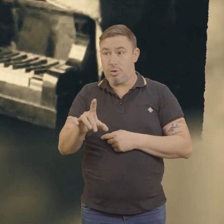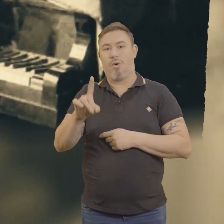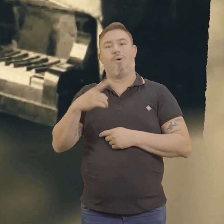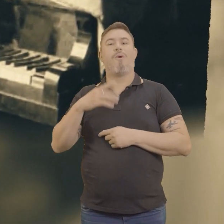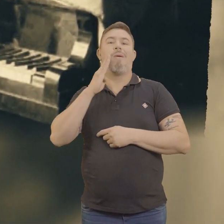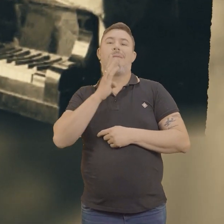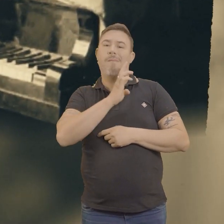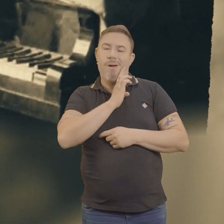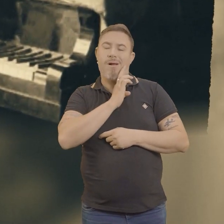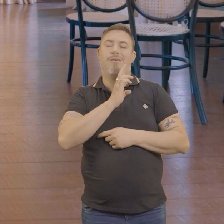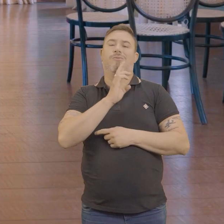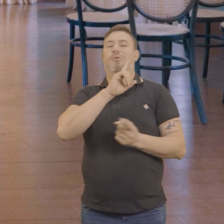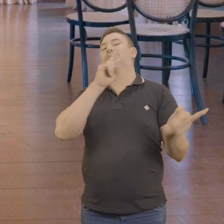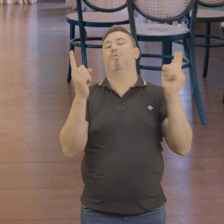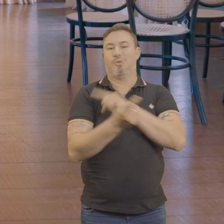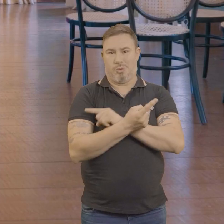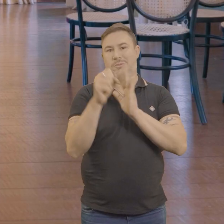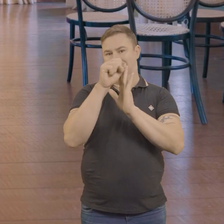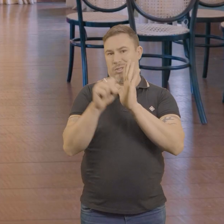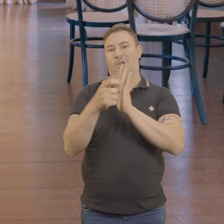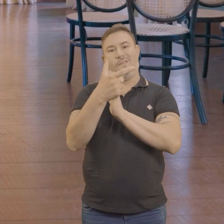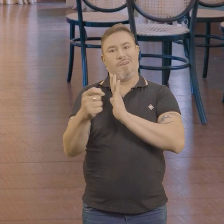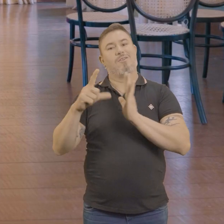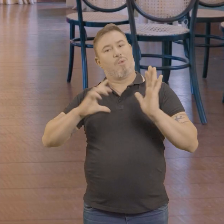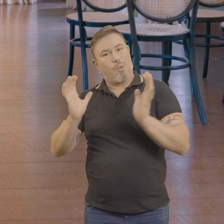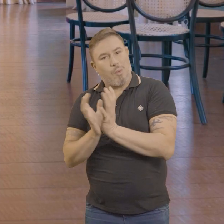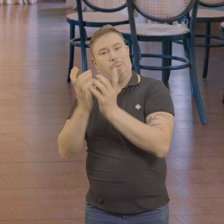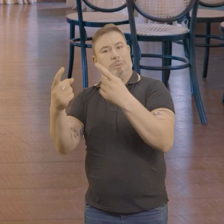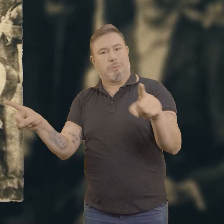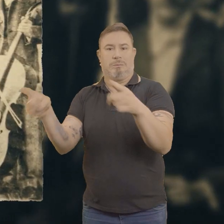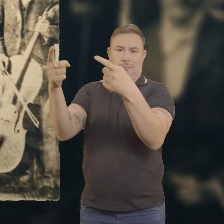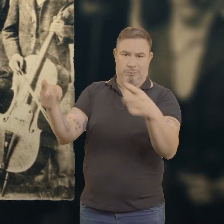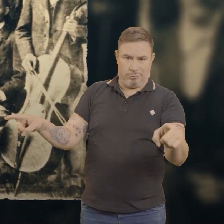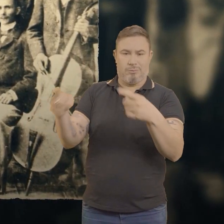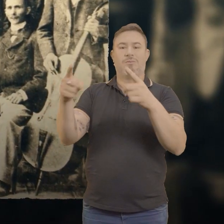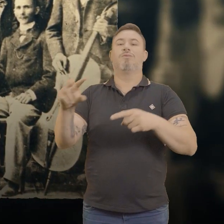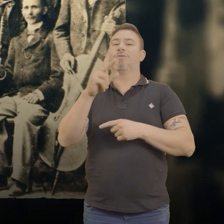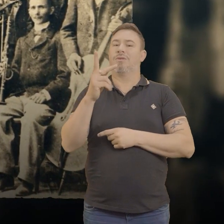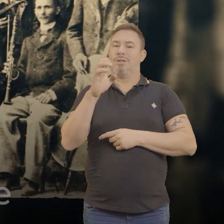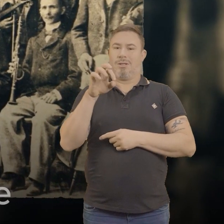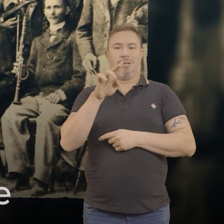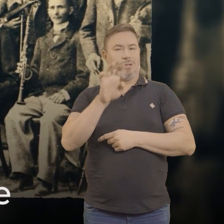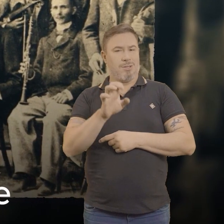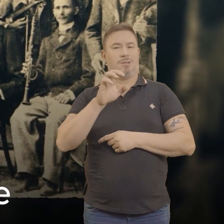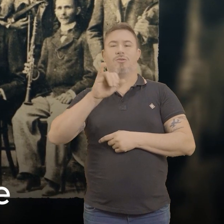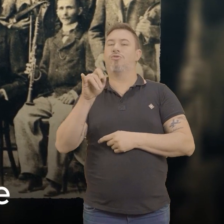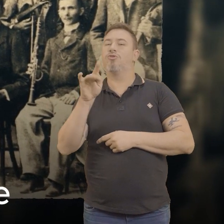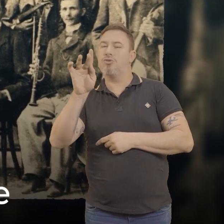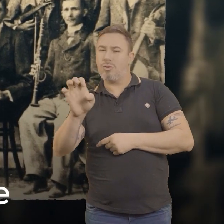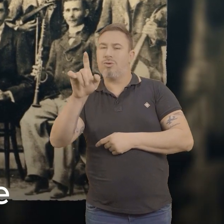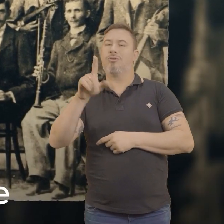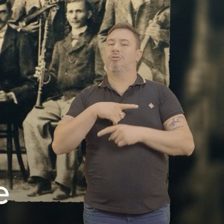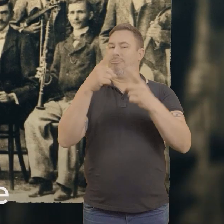na virada do século XX, você já tem as primeiras orquestras, inclusive com Henrique Jorge, né, regendo. Você